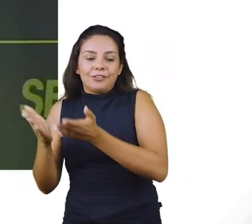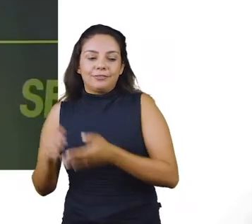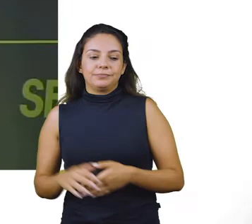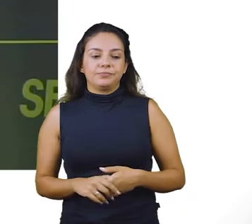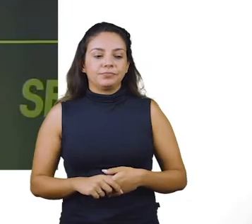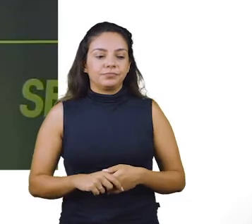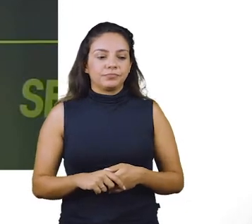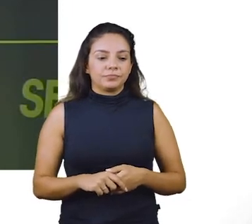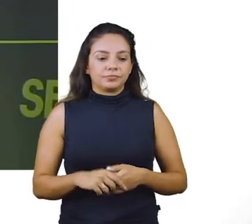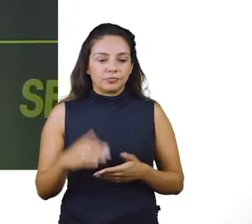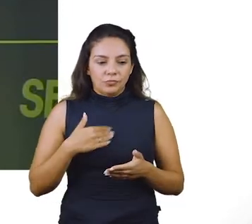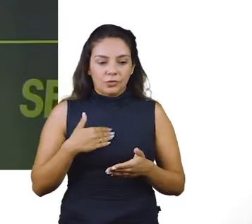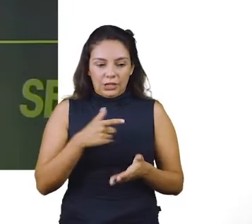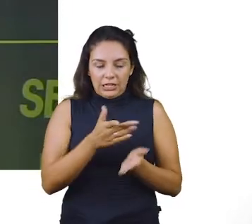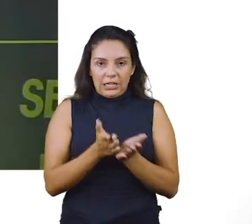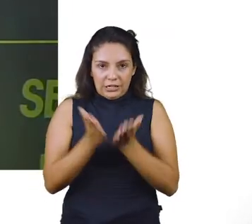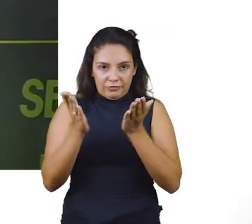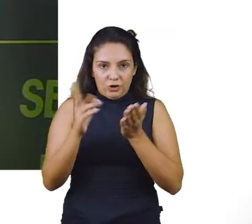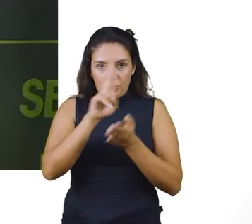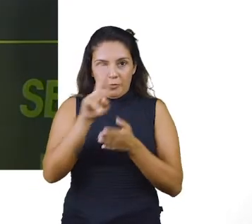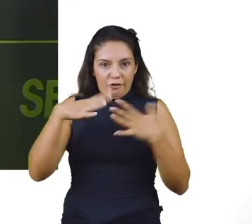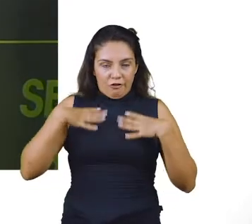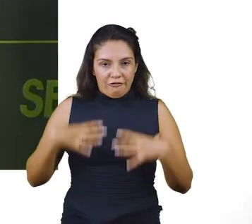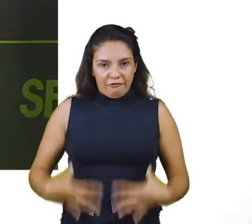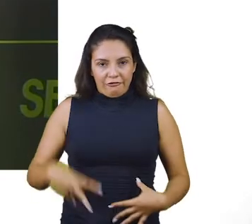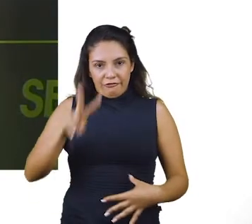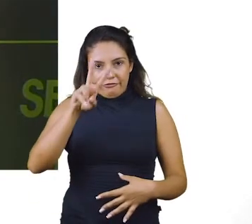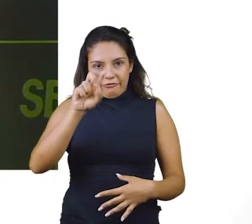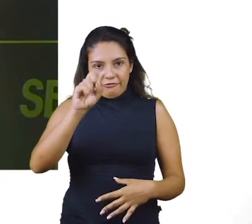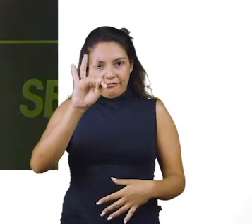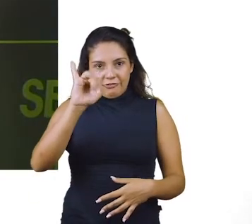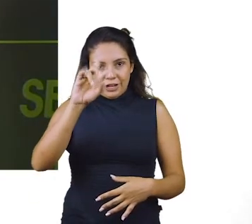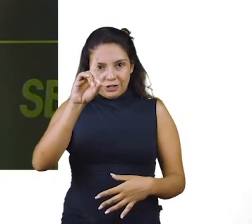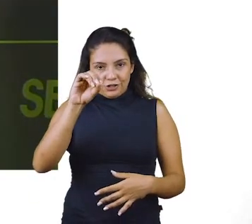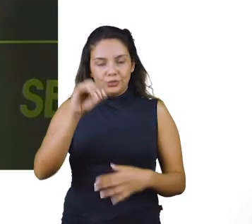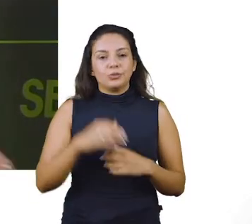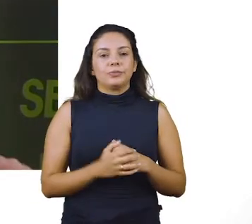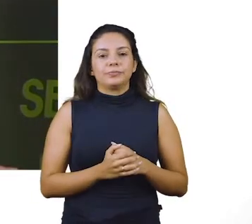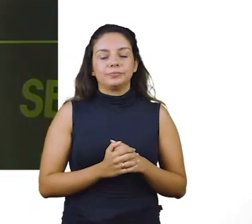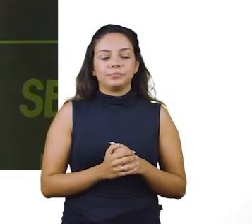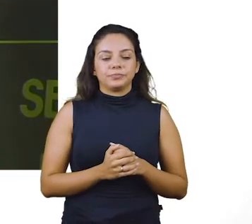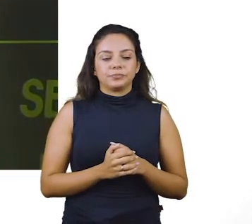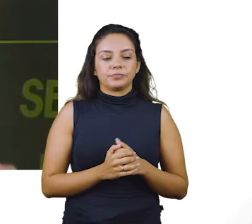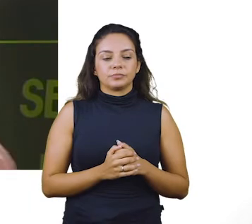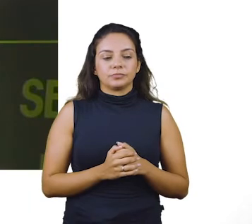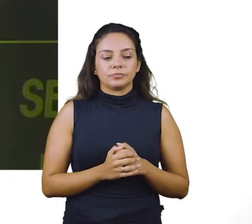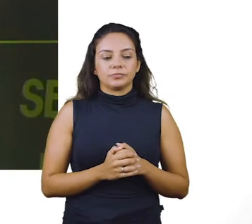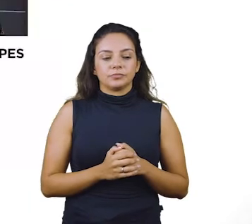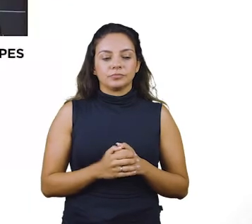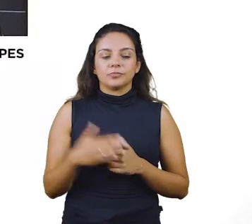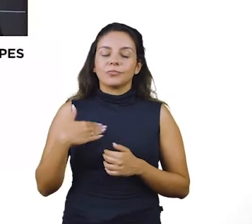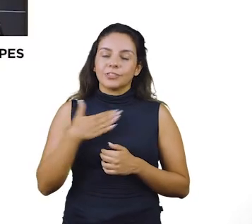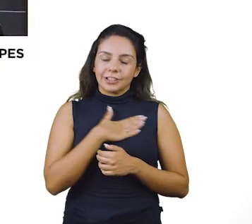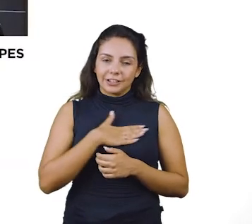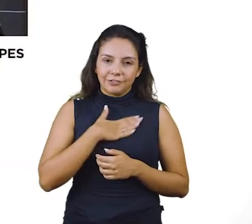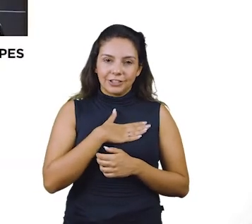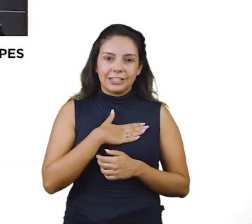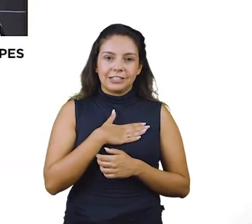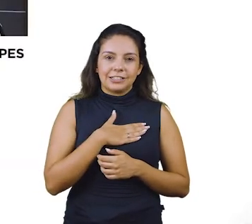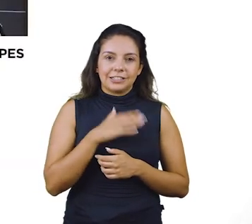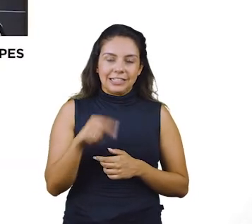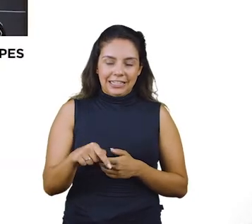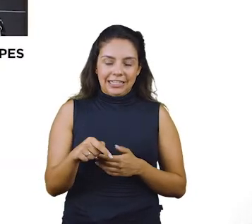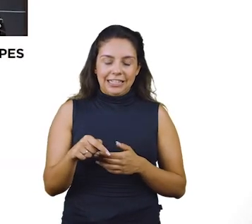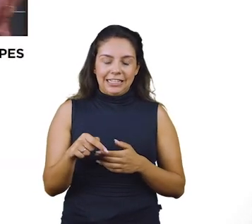fundo vermelho e o rosto de duas mulheres que entreolham-se. E eu gostaria muito de oferecer esse